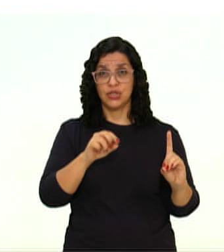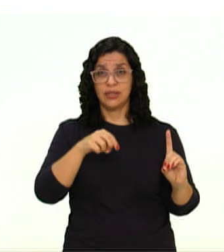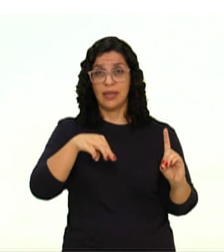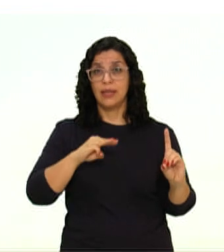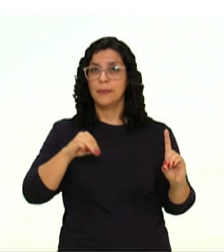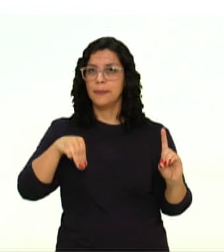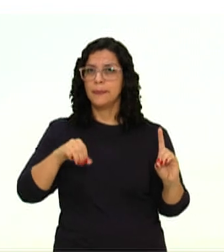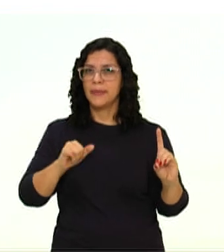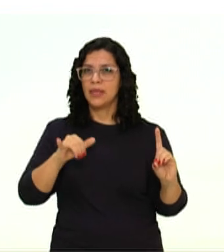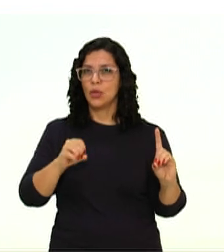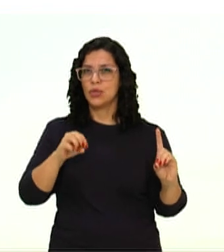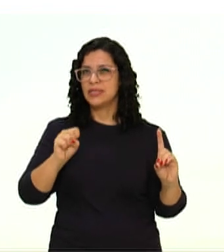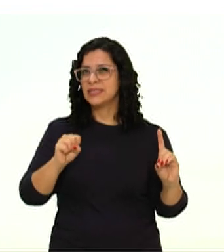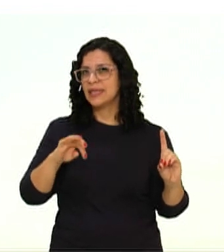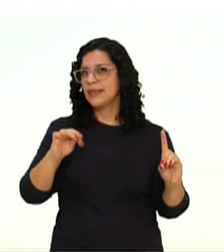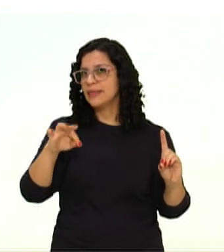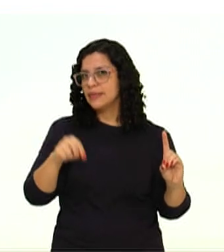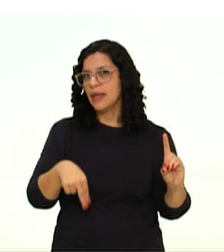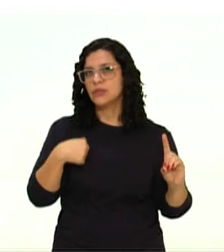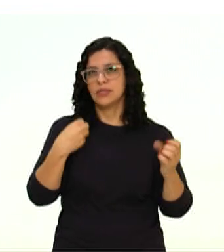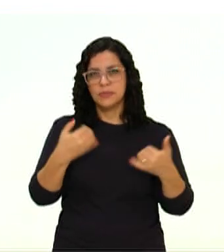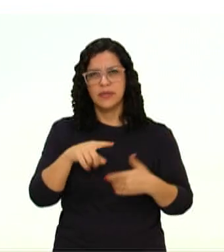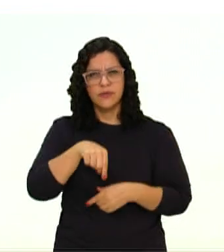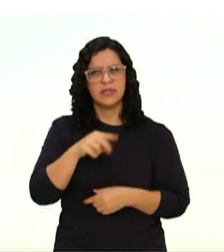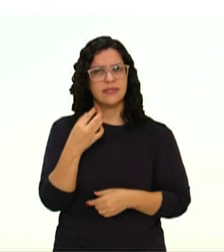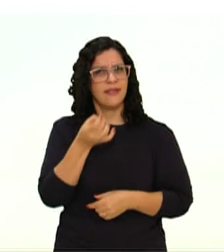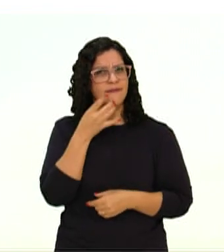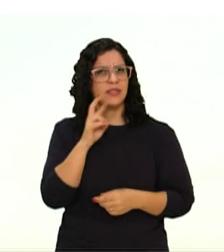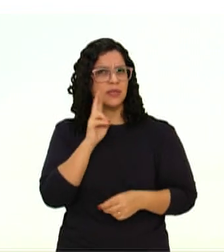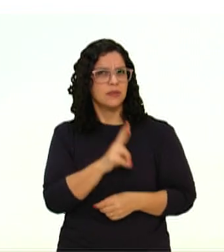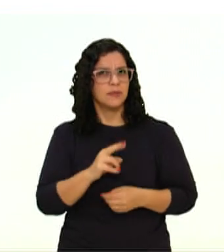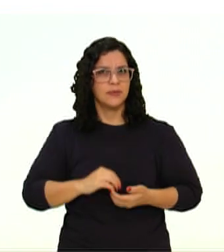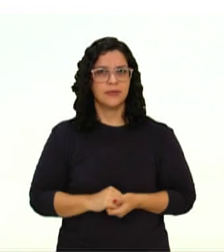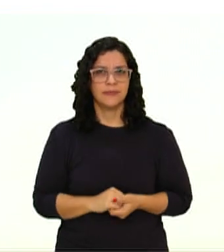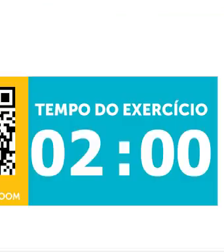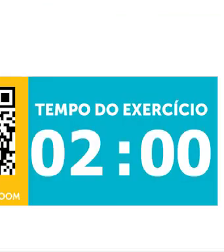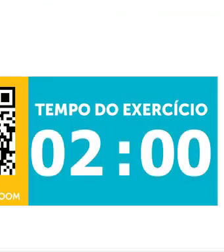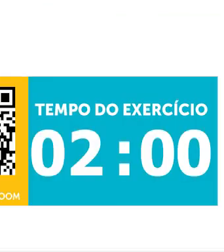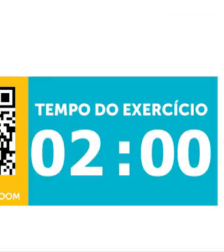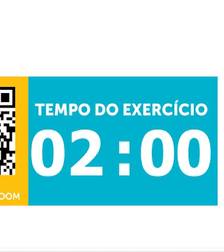Essa aqui é bem fácil, falei agora há pouquinho, dou um tempinho para vocês resolverem essa, gente. Vamos lá.